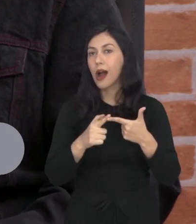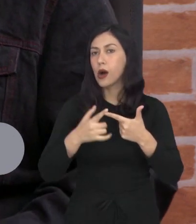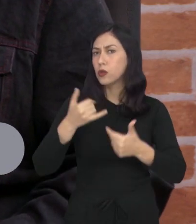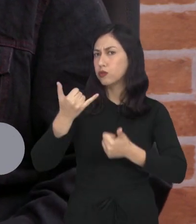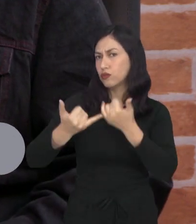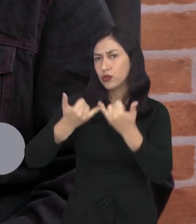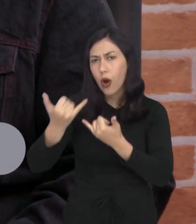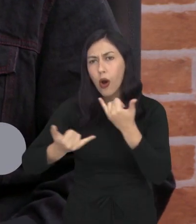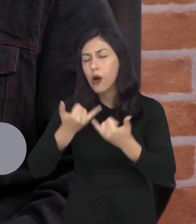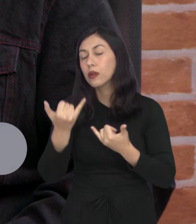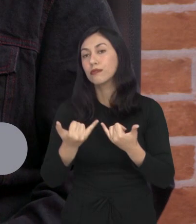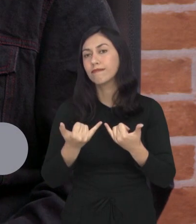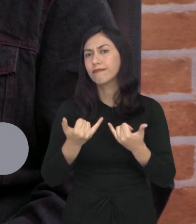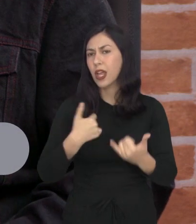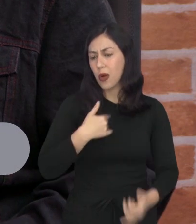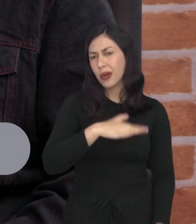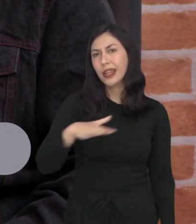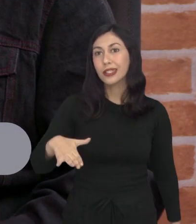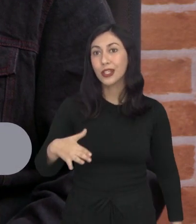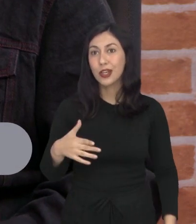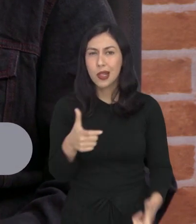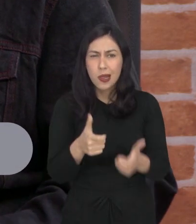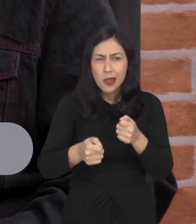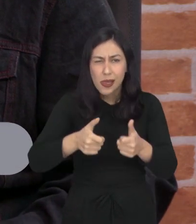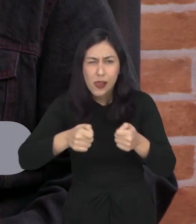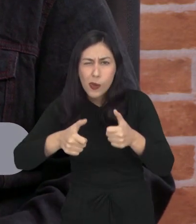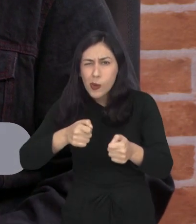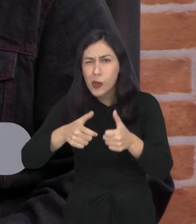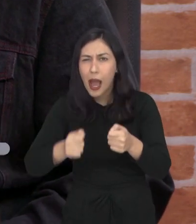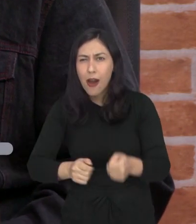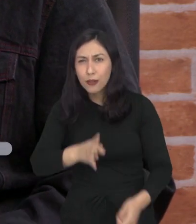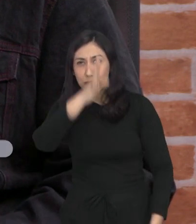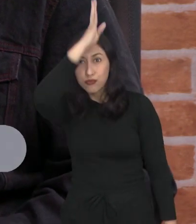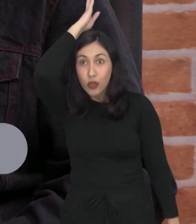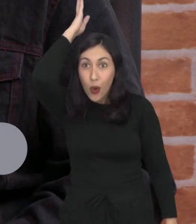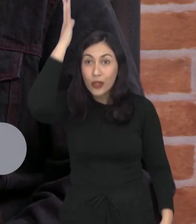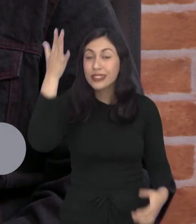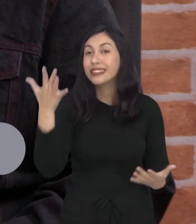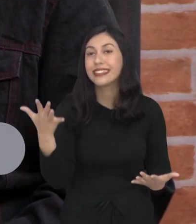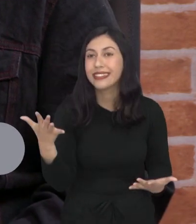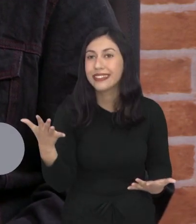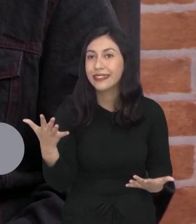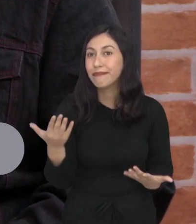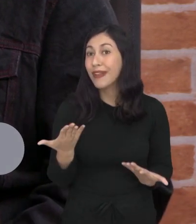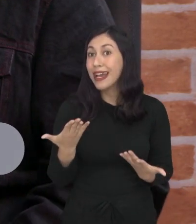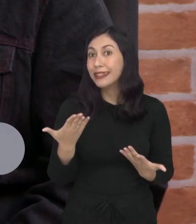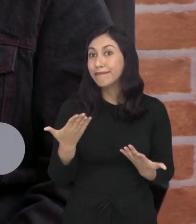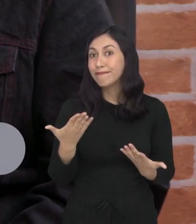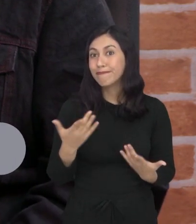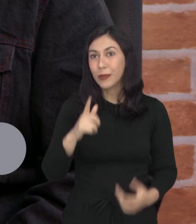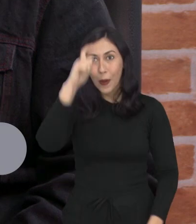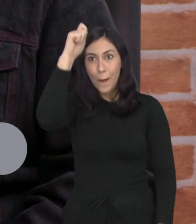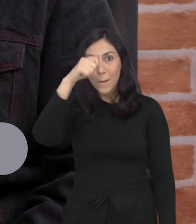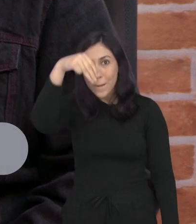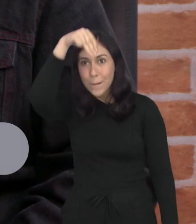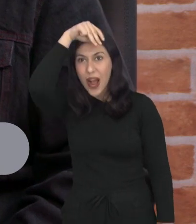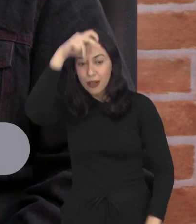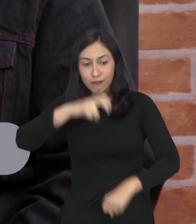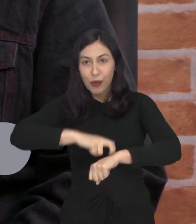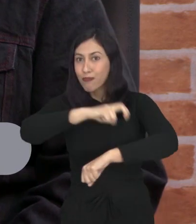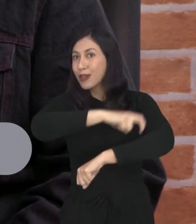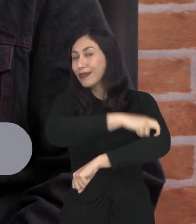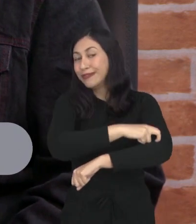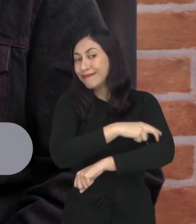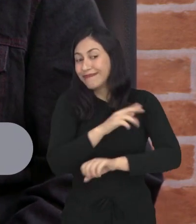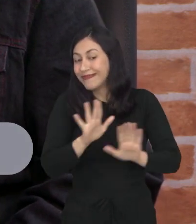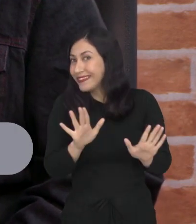de jogos, então assim, desde pequenininho, jogava Sonic quando era mais novo, não fui a galera do Mario, me desculpa pessoal